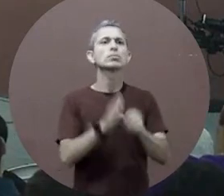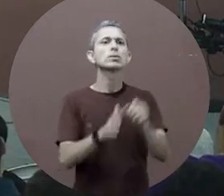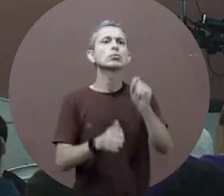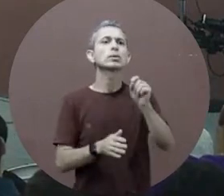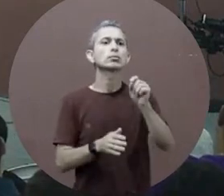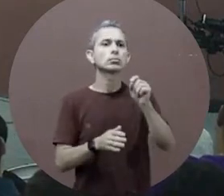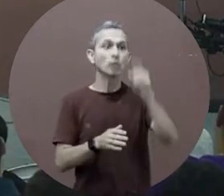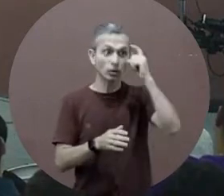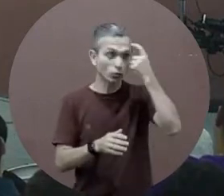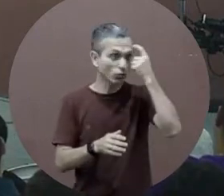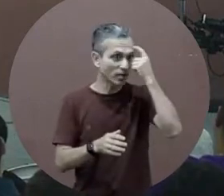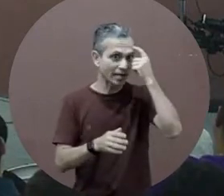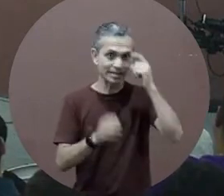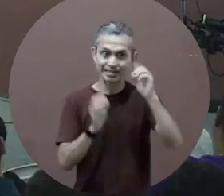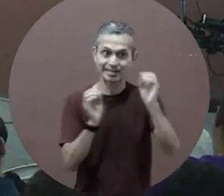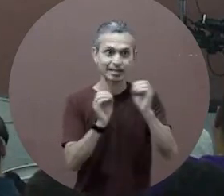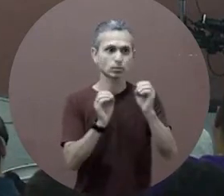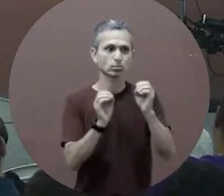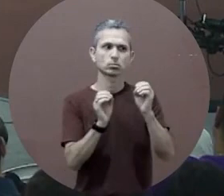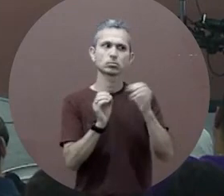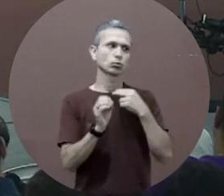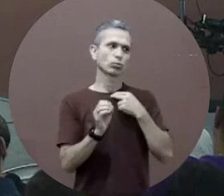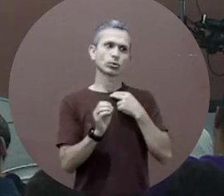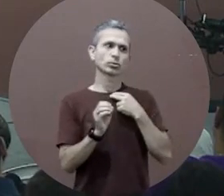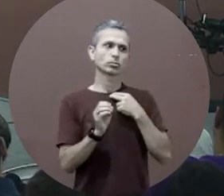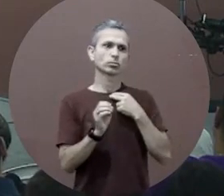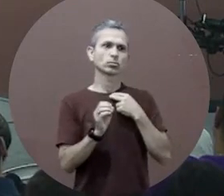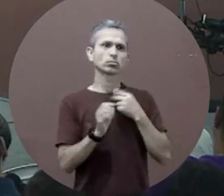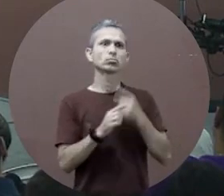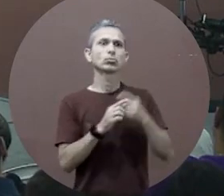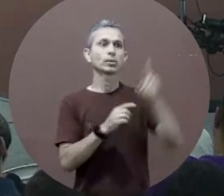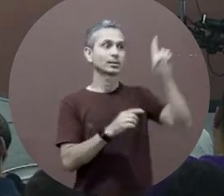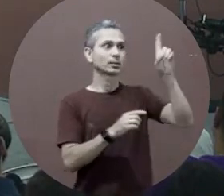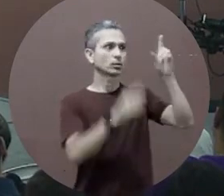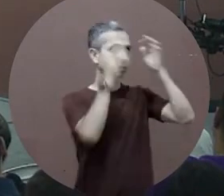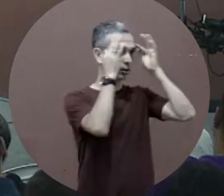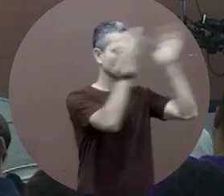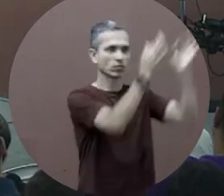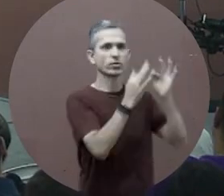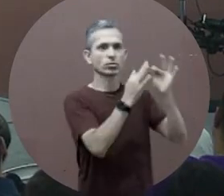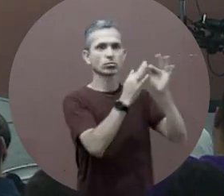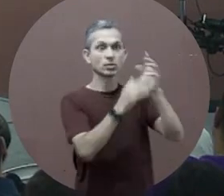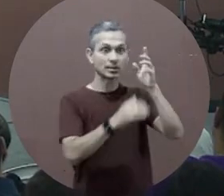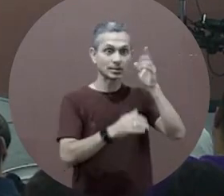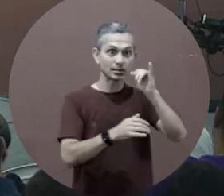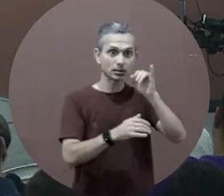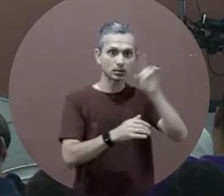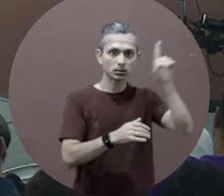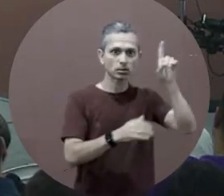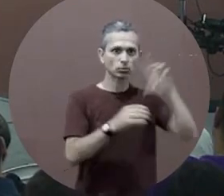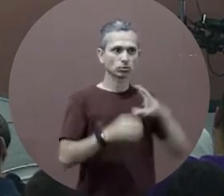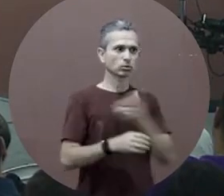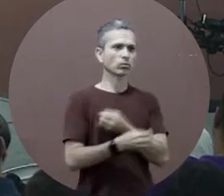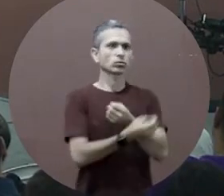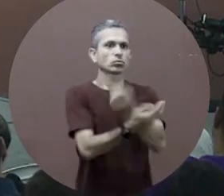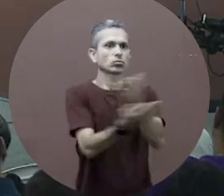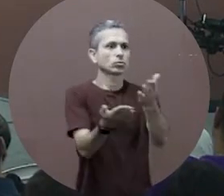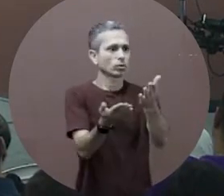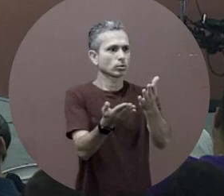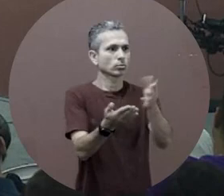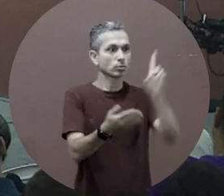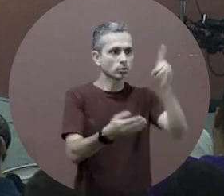não duvide, porque Ele é fiel. E se Ele colocou você aí, é porque Ele está fazendo uma